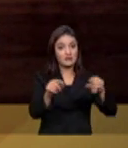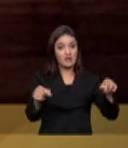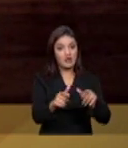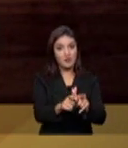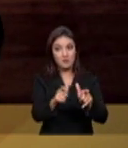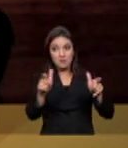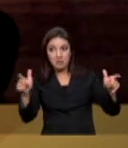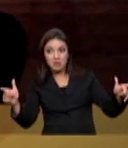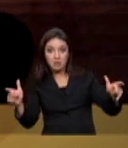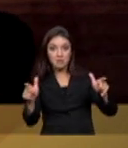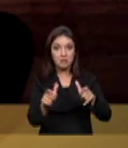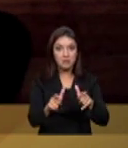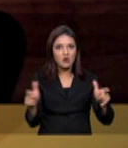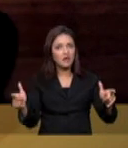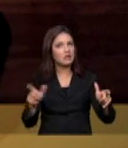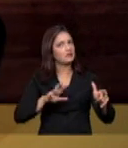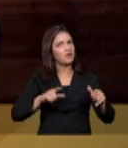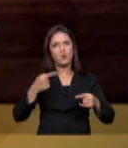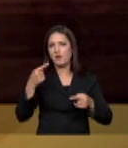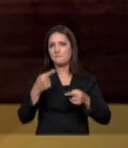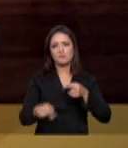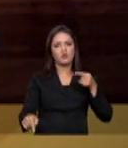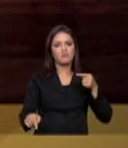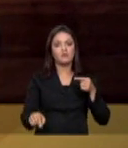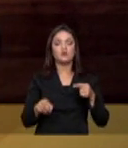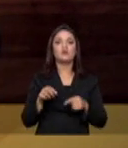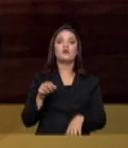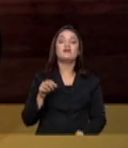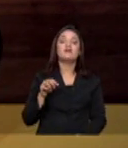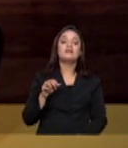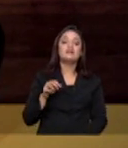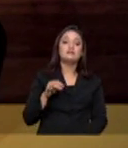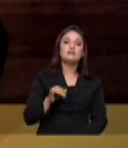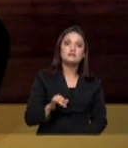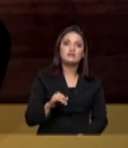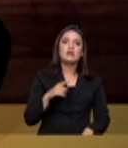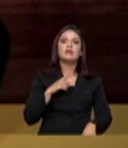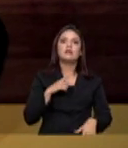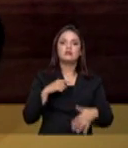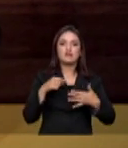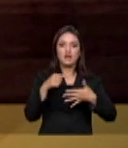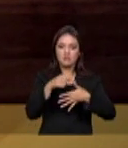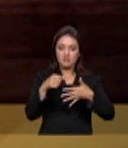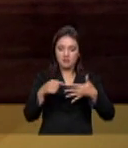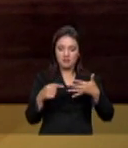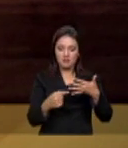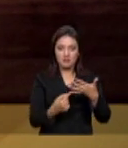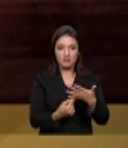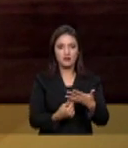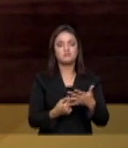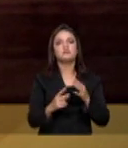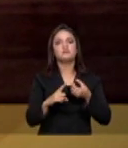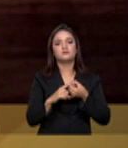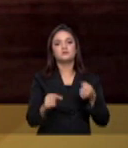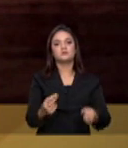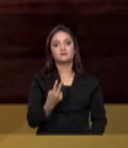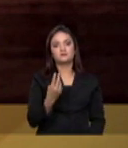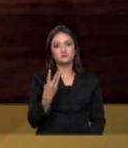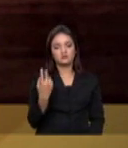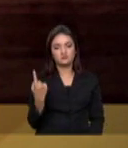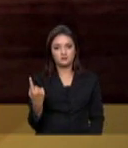não é vedado em caso de descumprimento dos elementos contidos no artigo